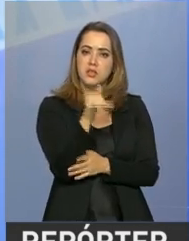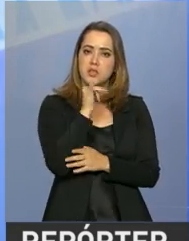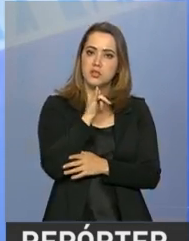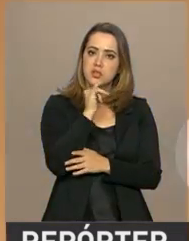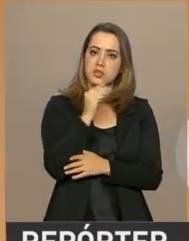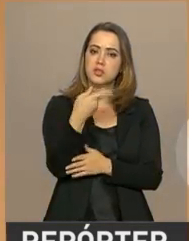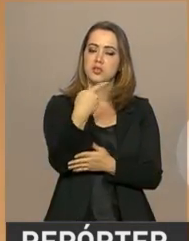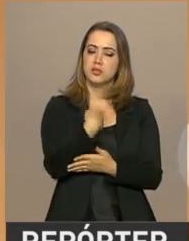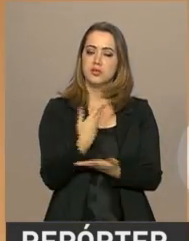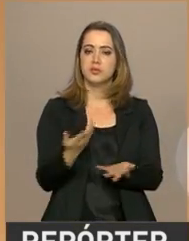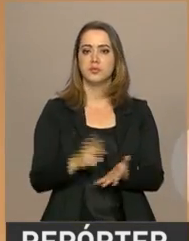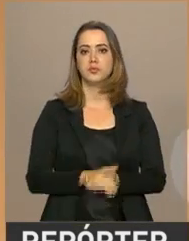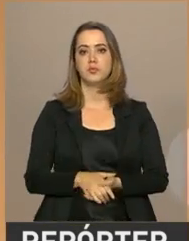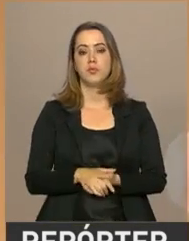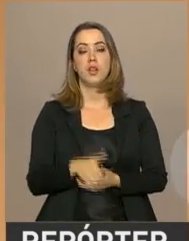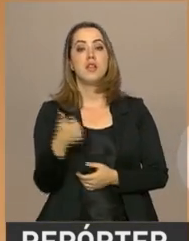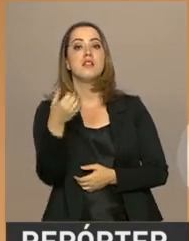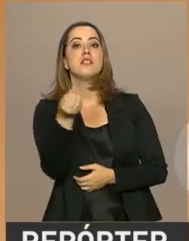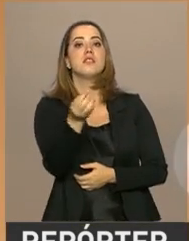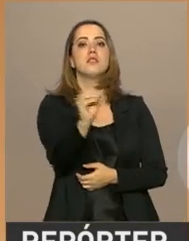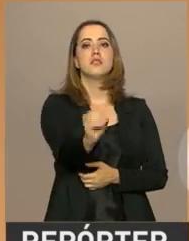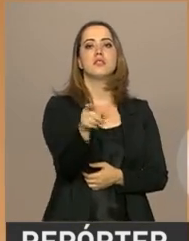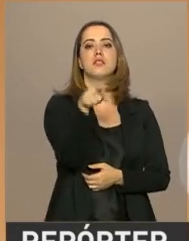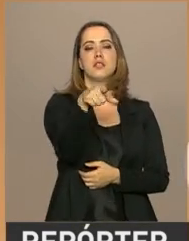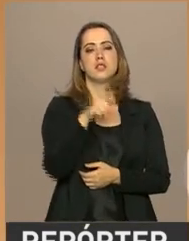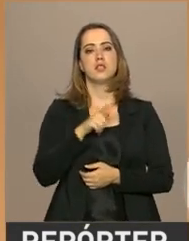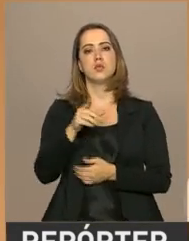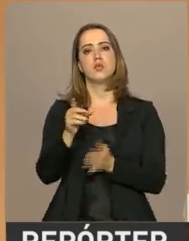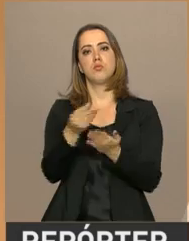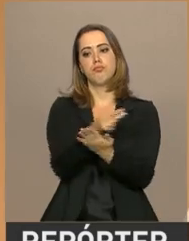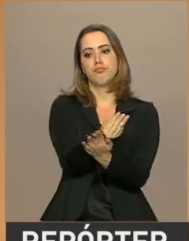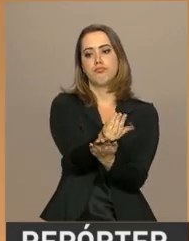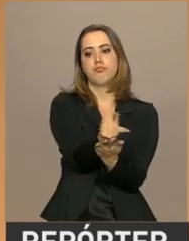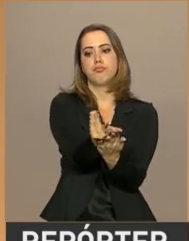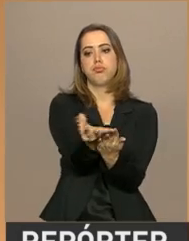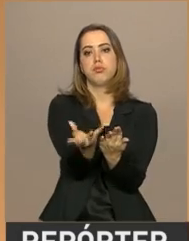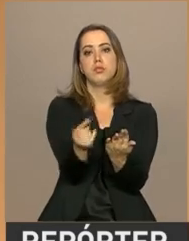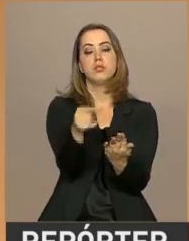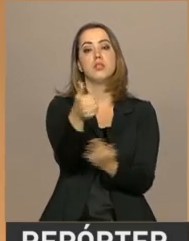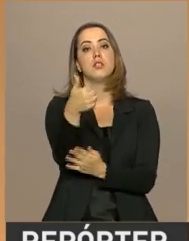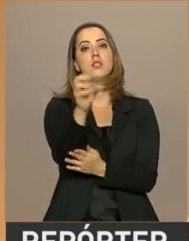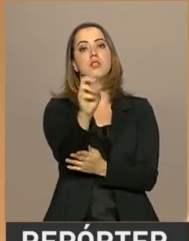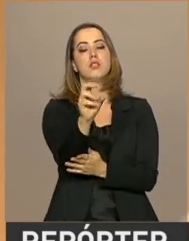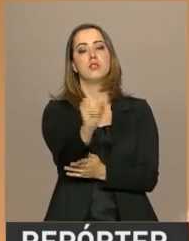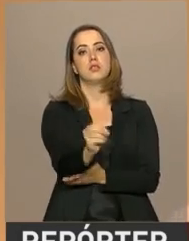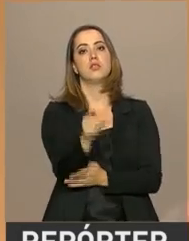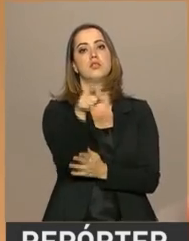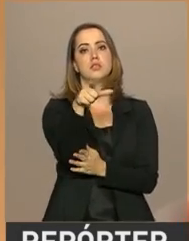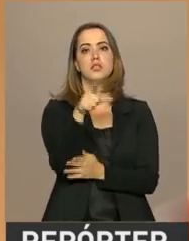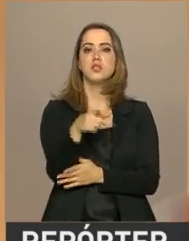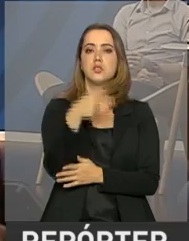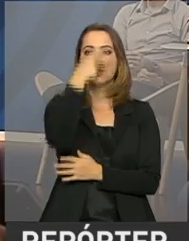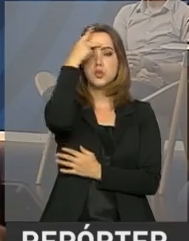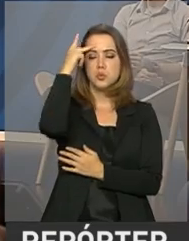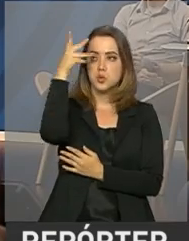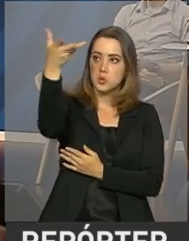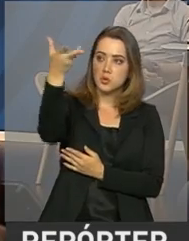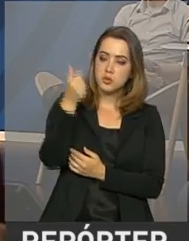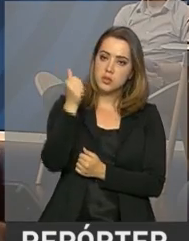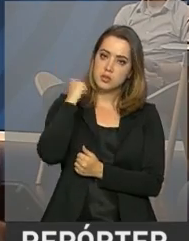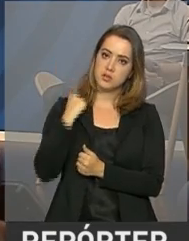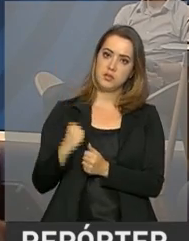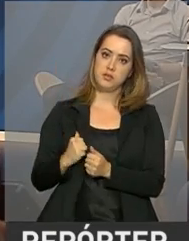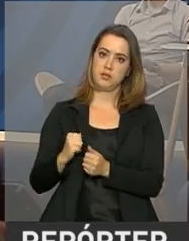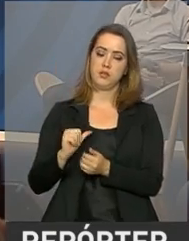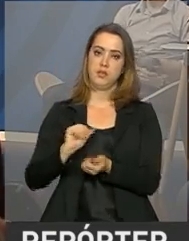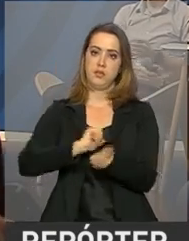si próprios. Das 160 cartas do Trunfo Brasil, 150 são de atletas atendidos pelo Bolsa Atleta, um